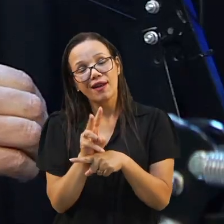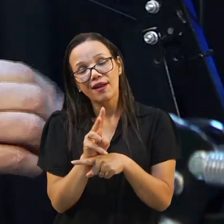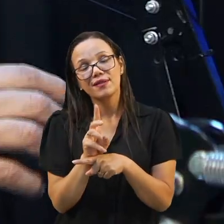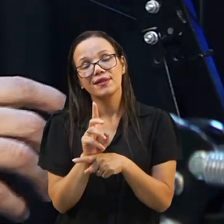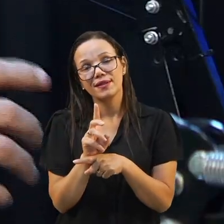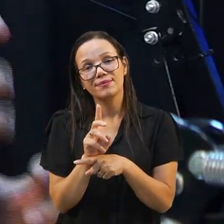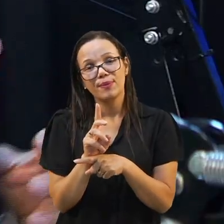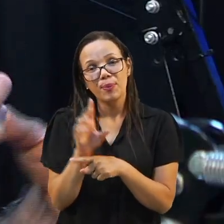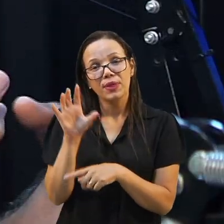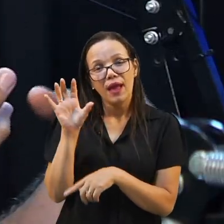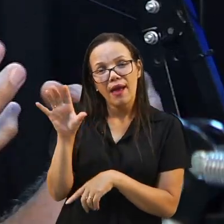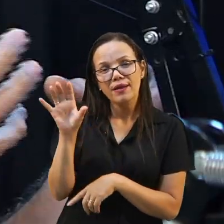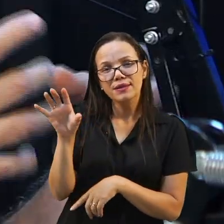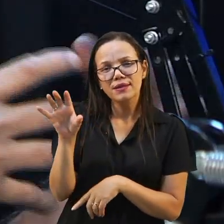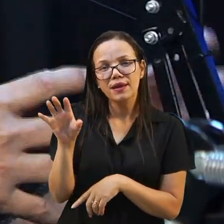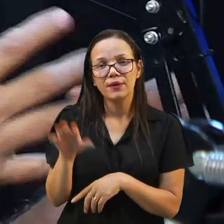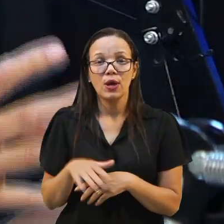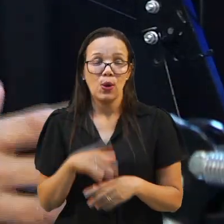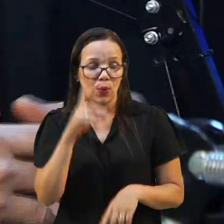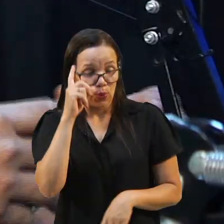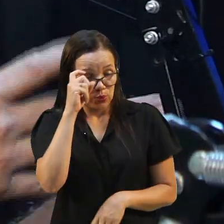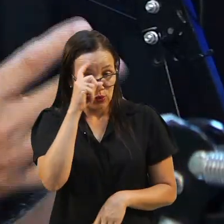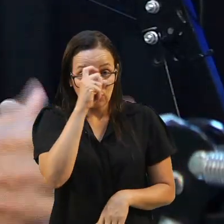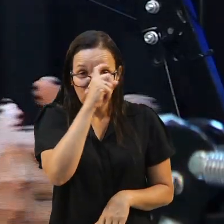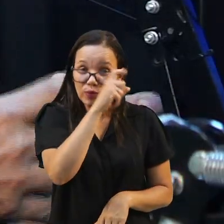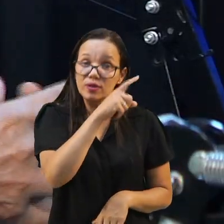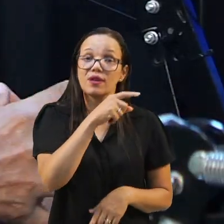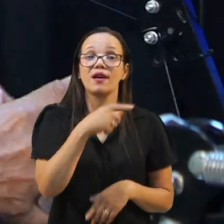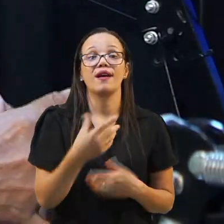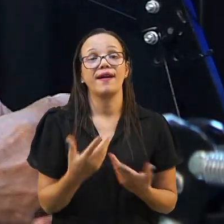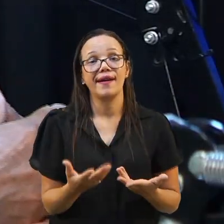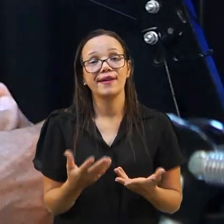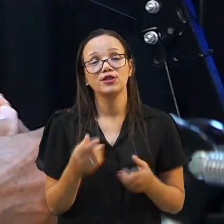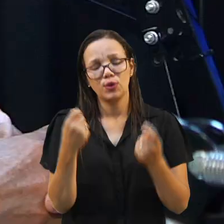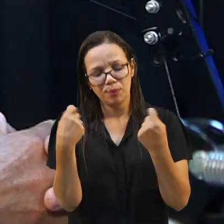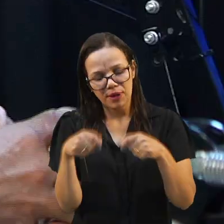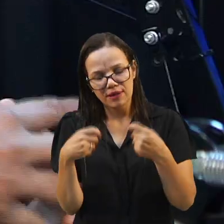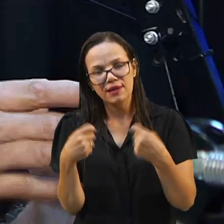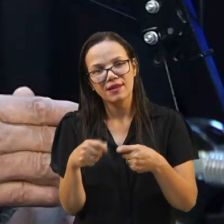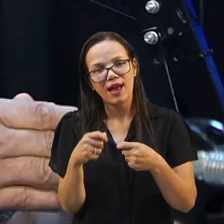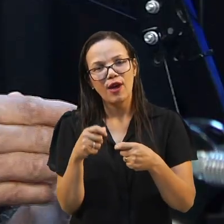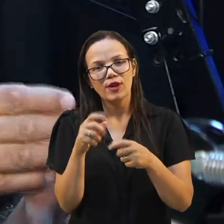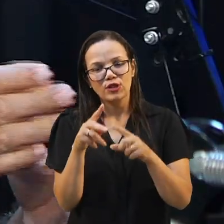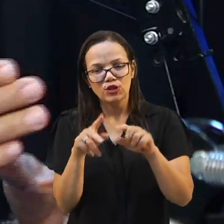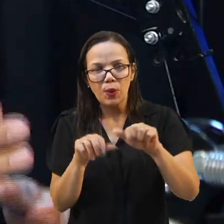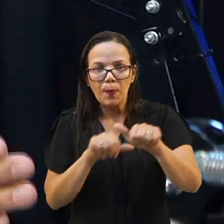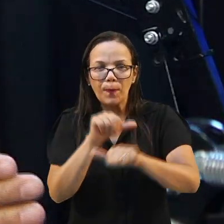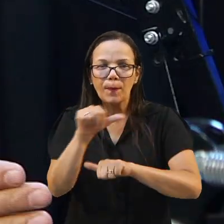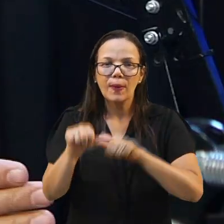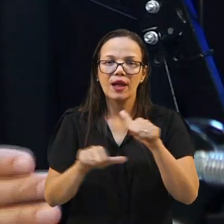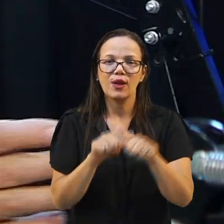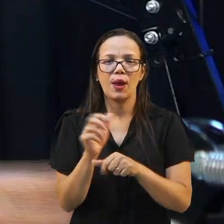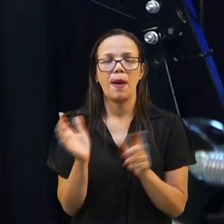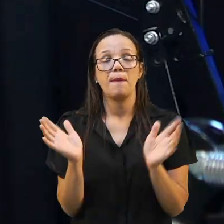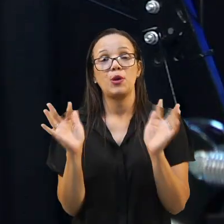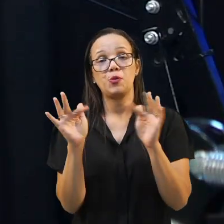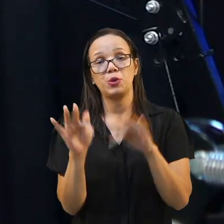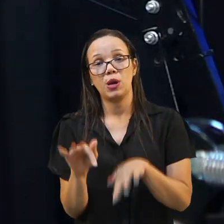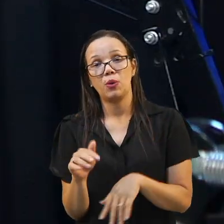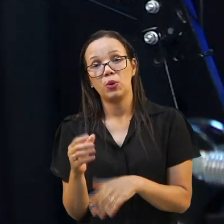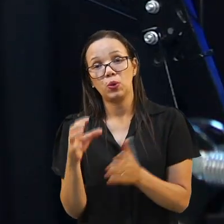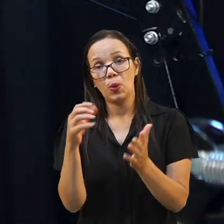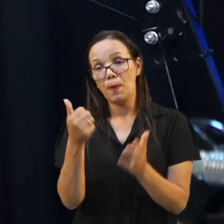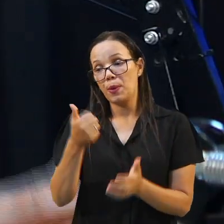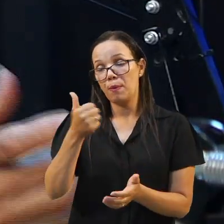forma, precariamente, com toda necessidade. Mas, ao término da primeira